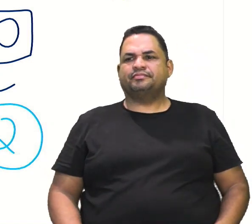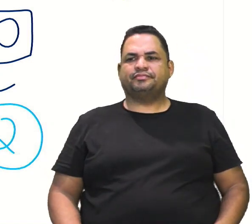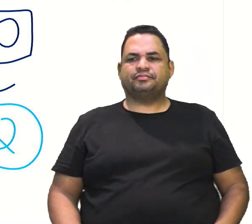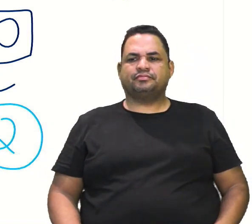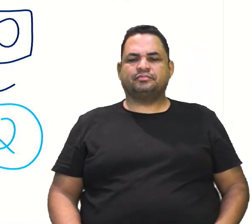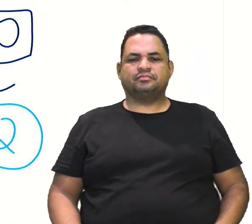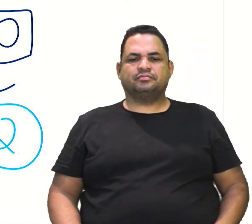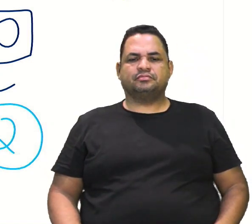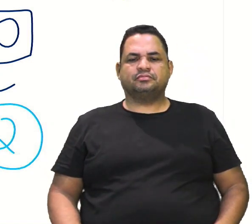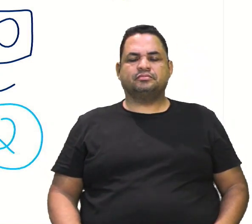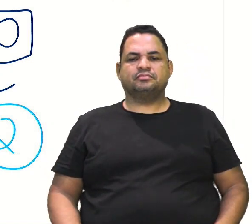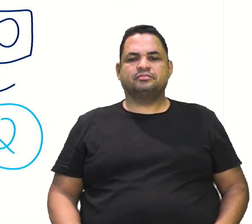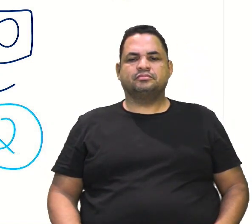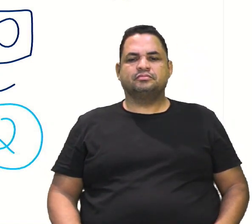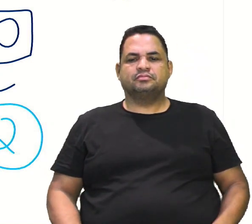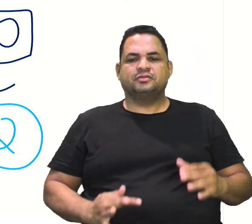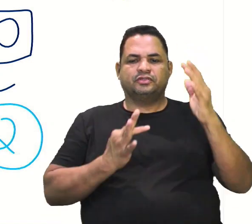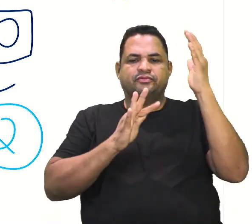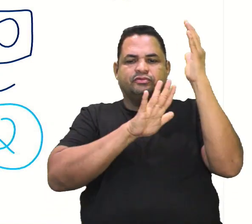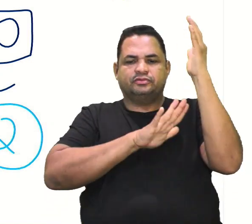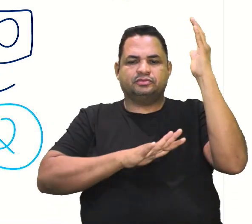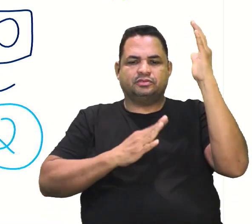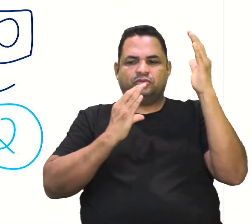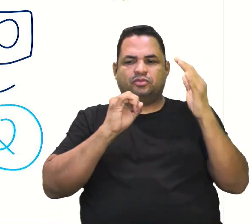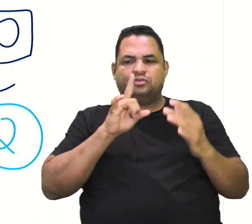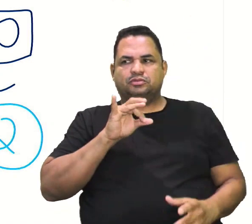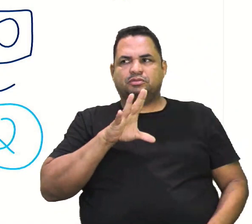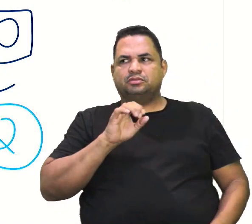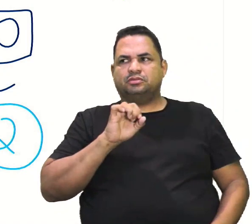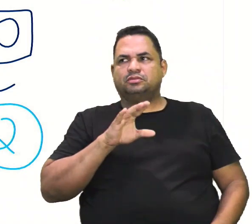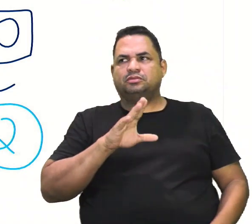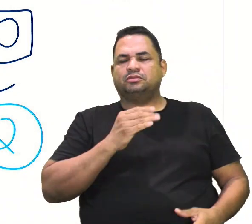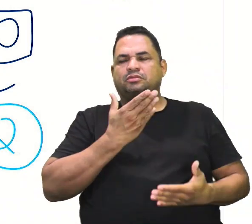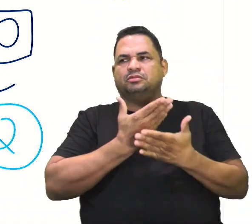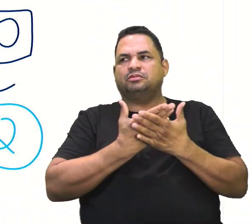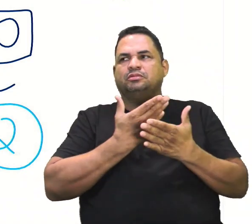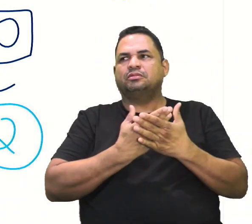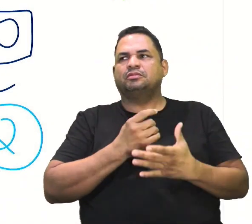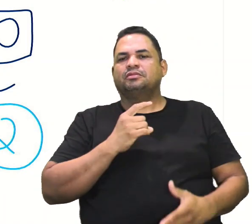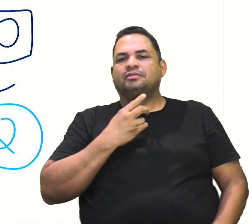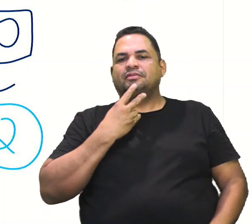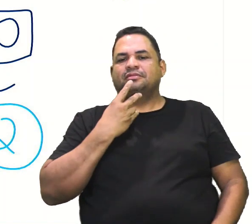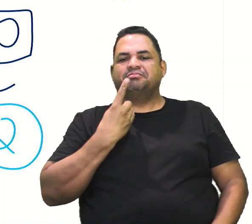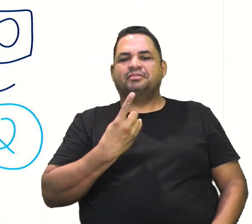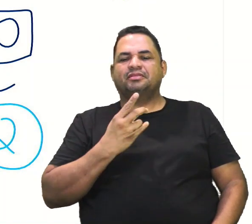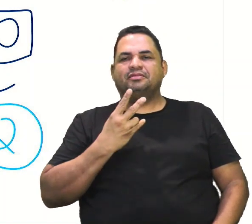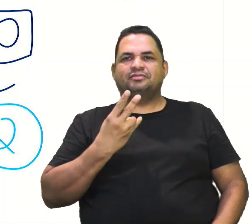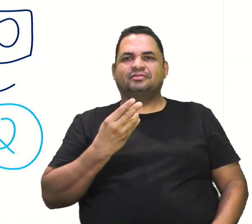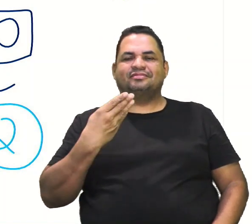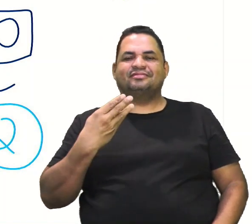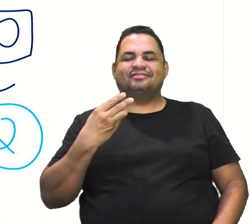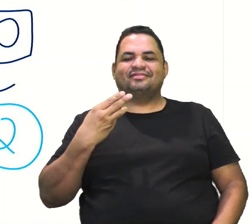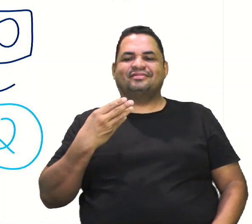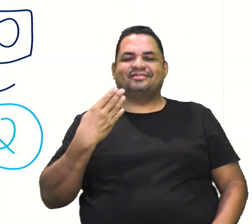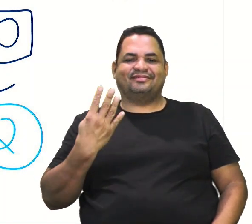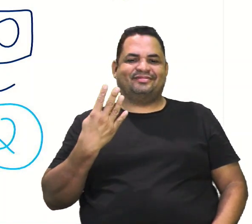a função constante. Primeiro ano, volta lá, ó, aula